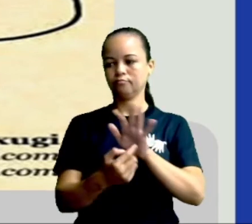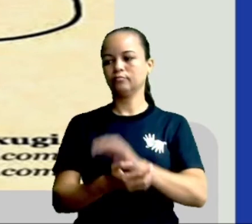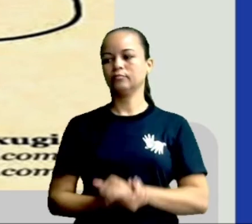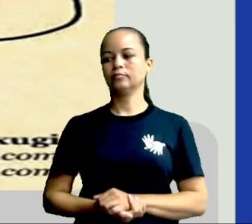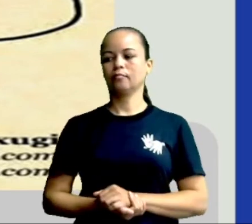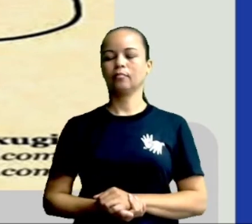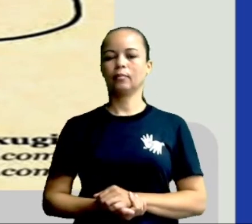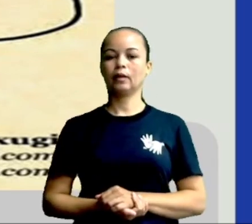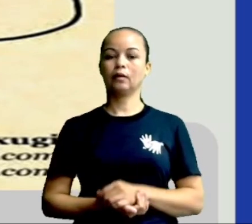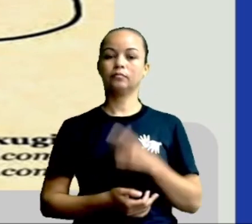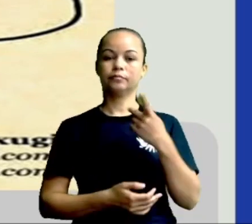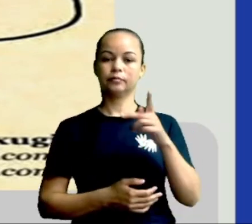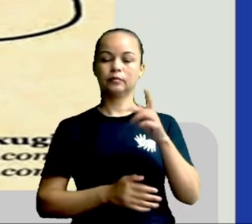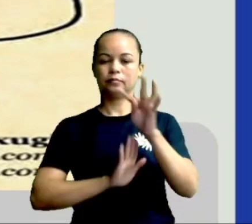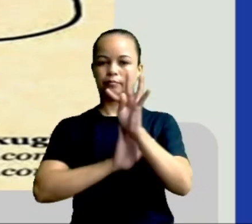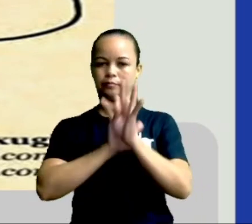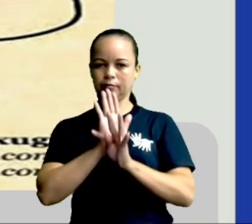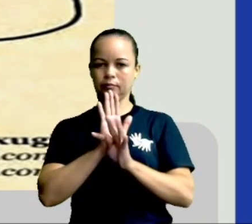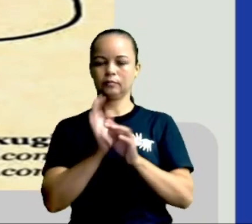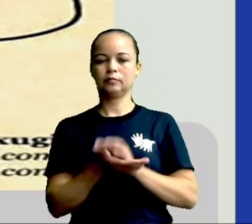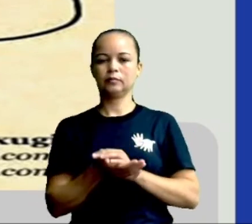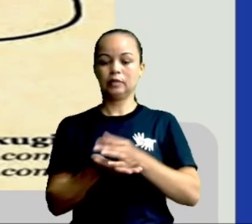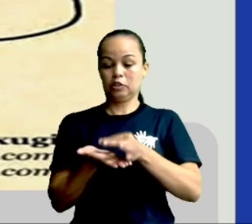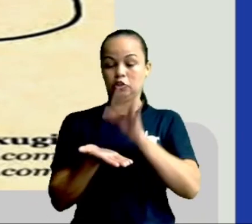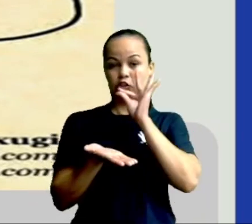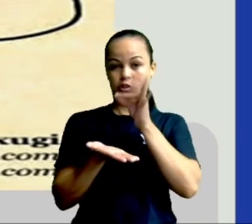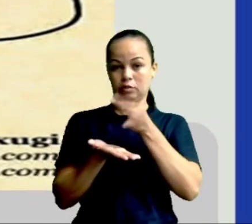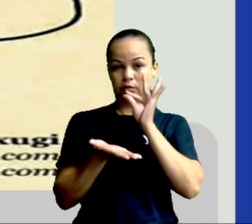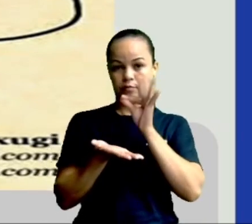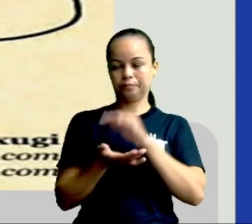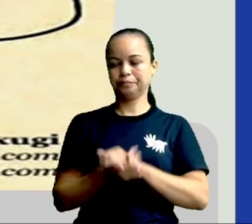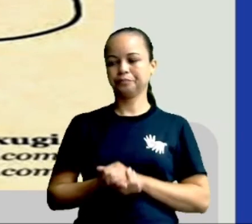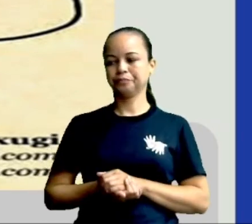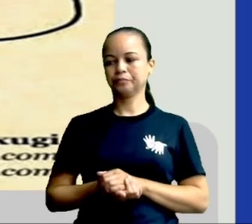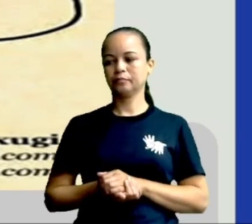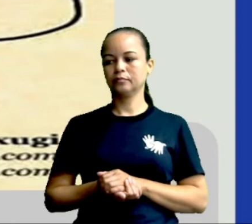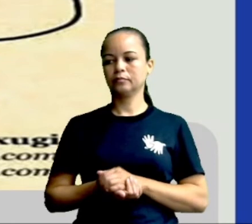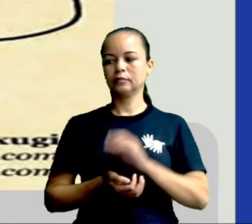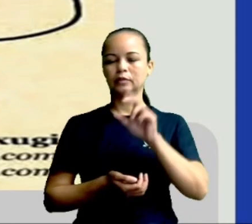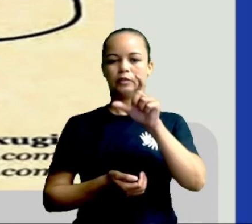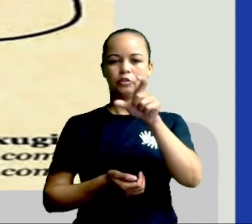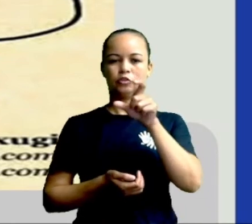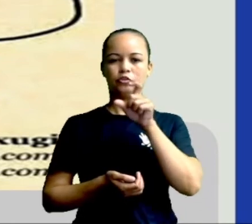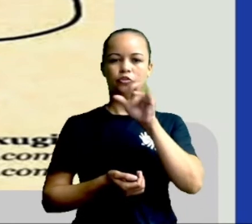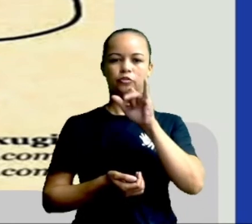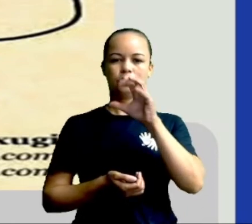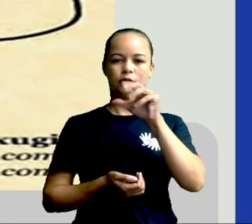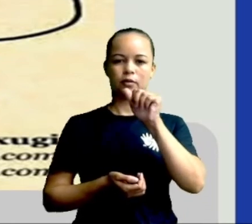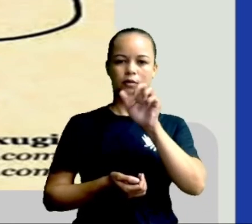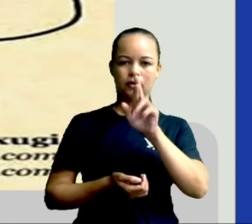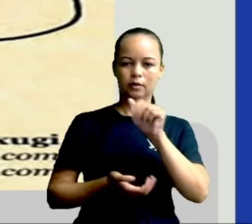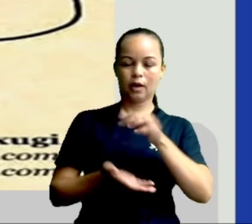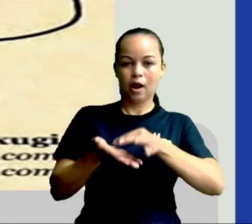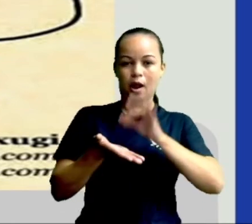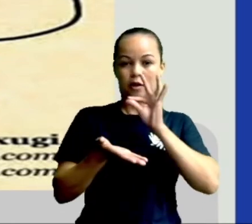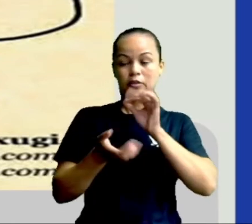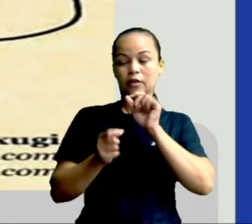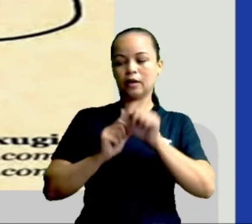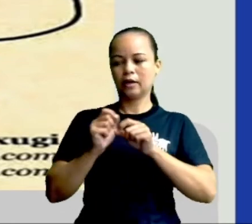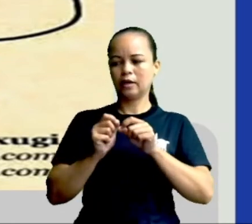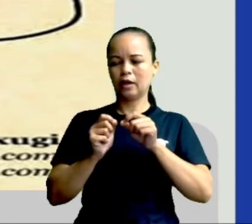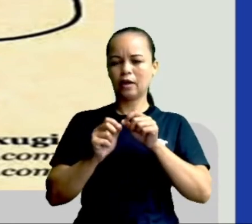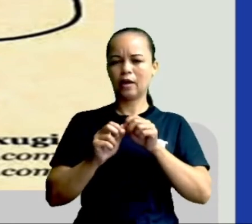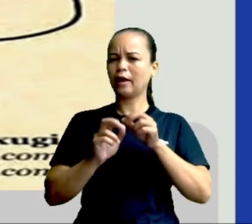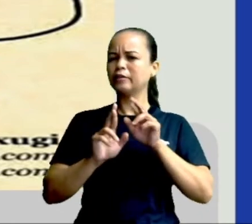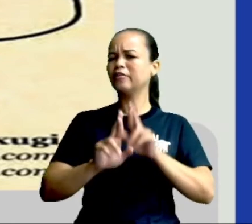Próximo texto é um poema, Xícara. Percebam que esse poema, ele foge do convencional.